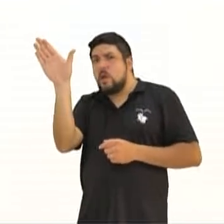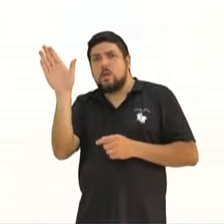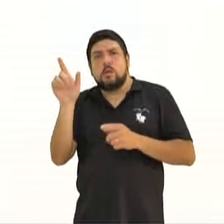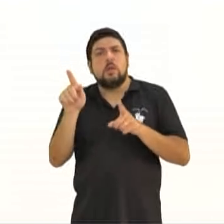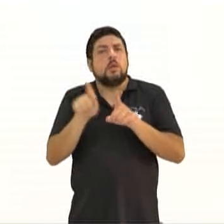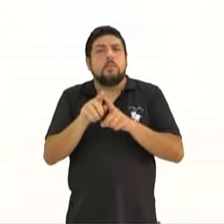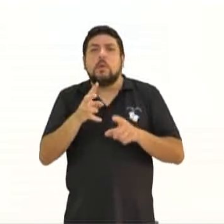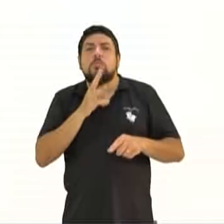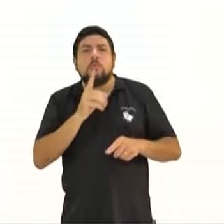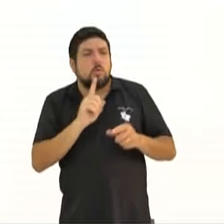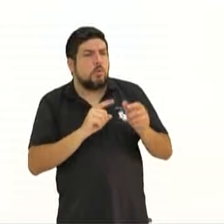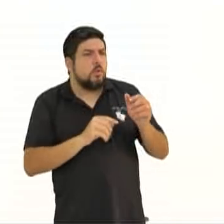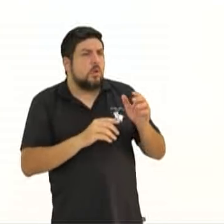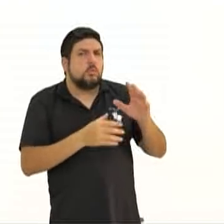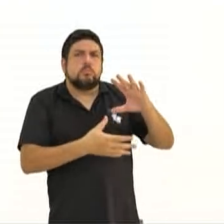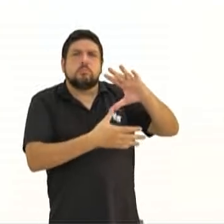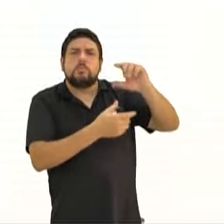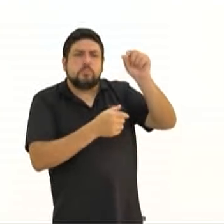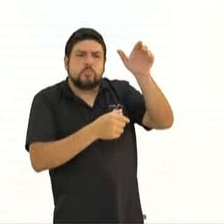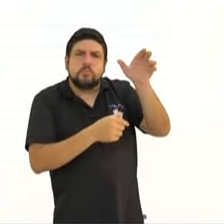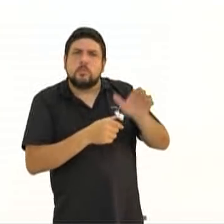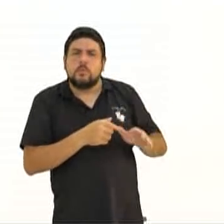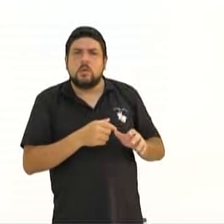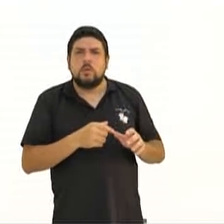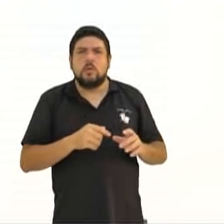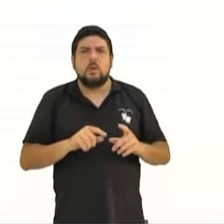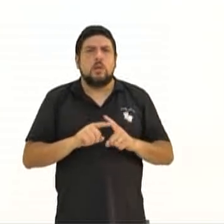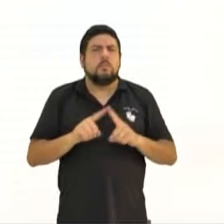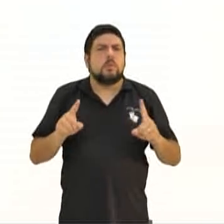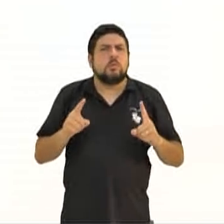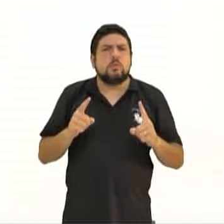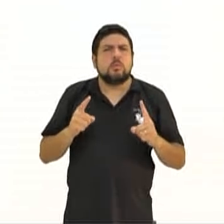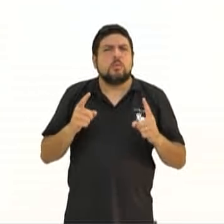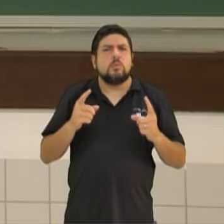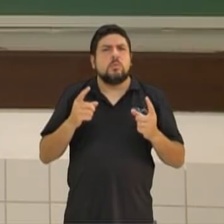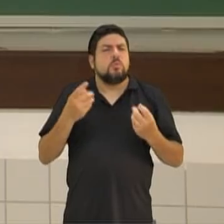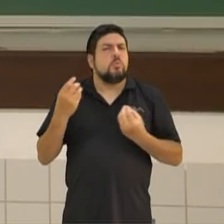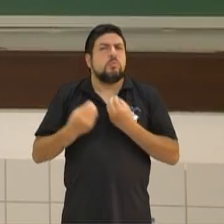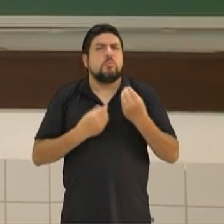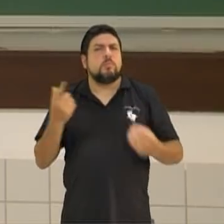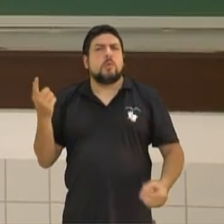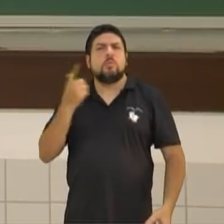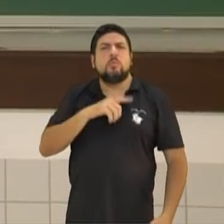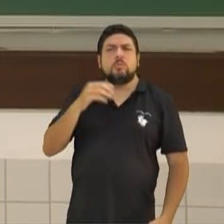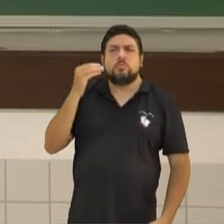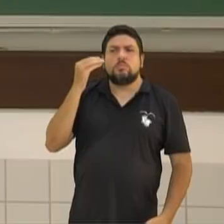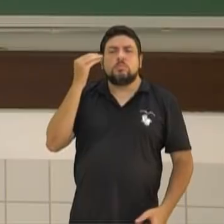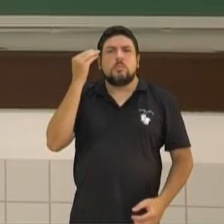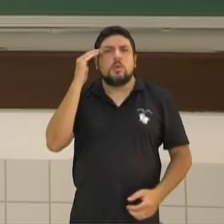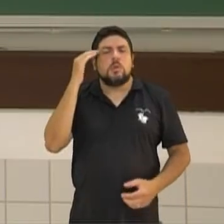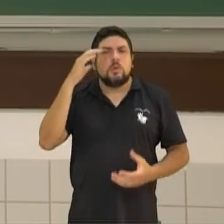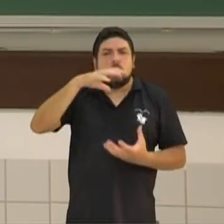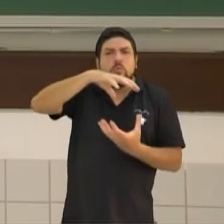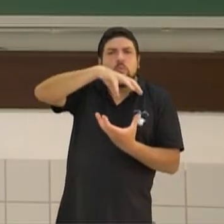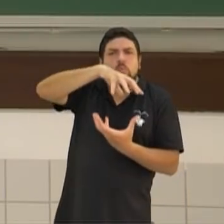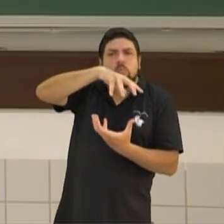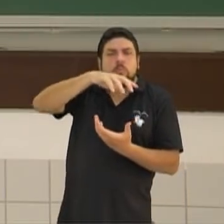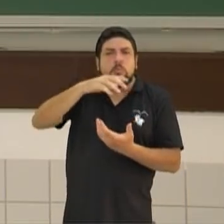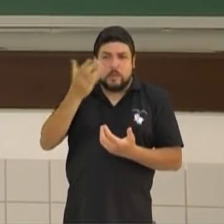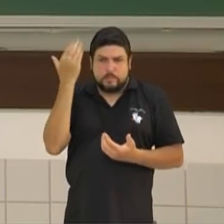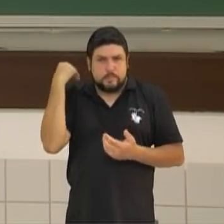conheceram tanto do mundo só observando, só olhando? Eles não tinham satélites, eles não tinham tecnologias, eles não tinham